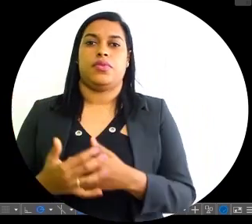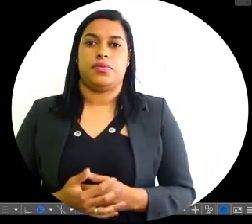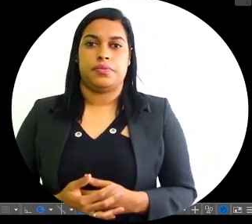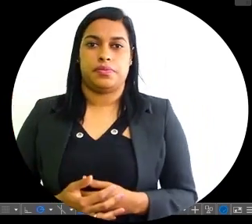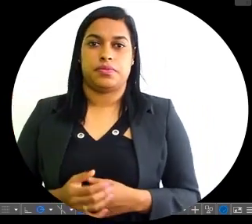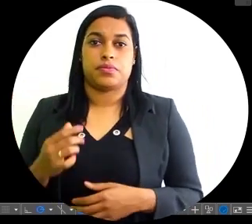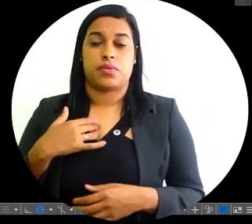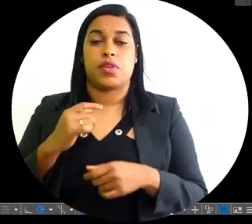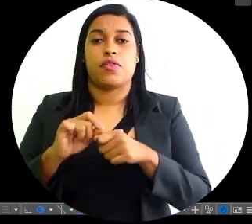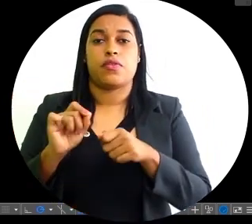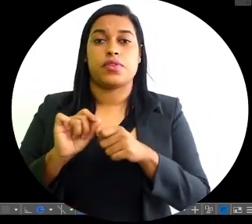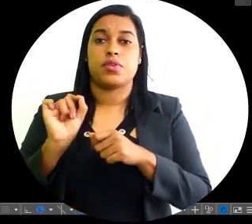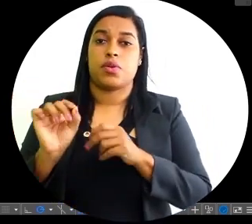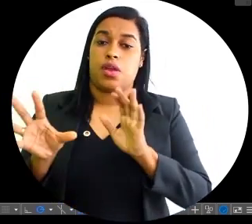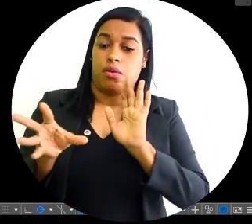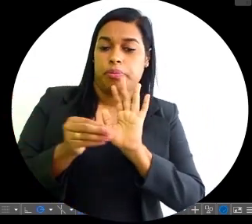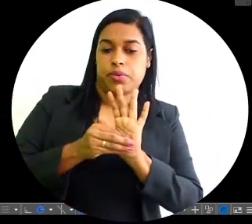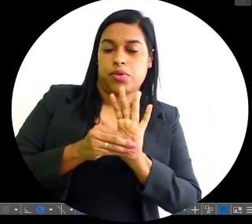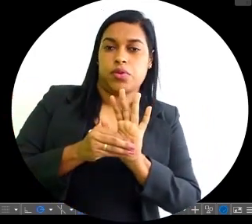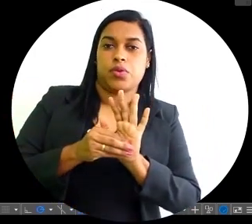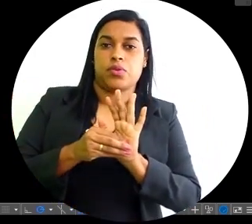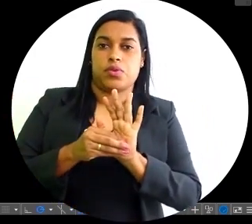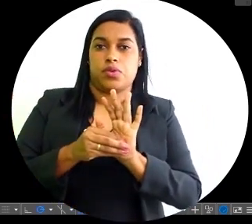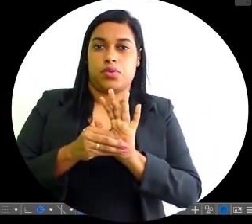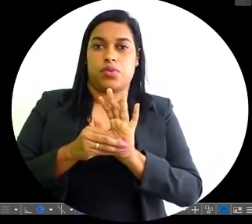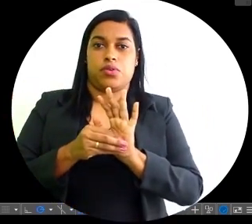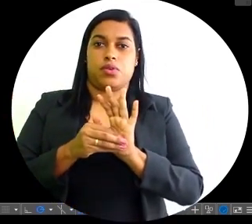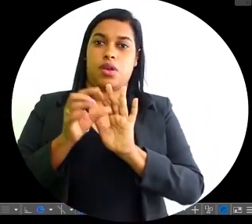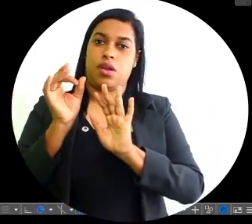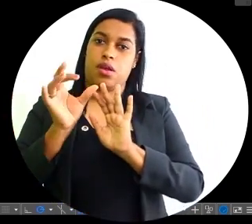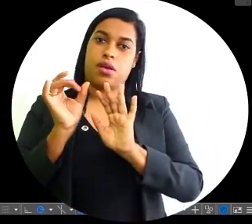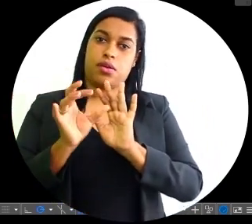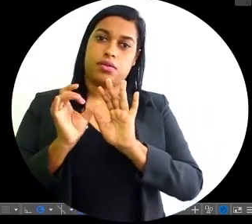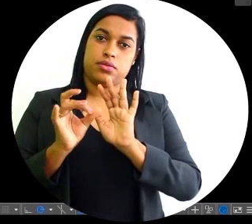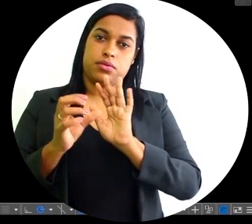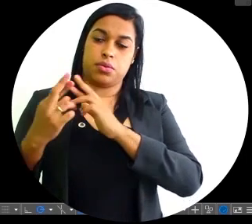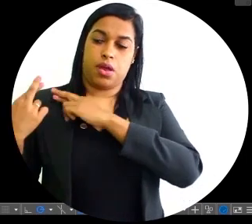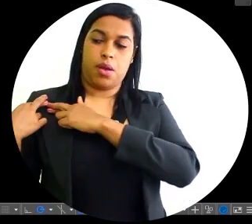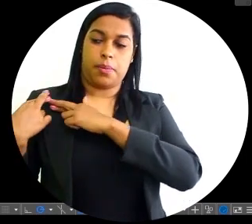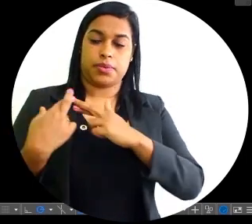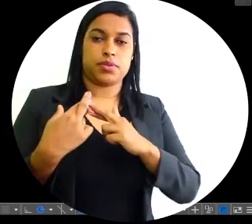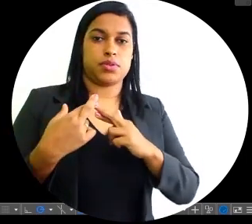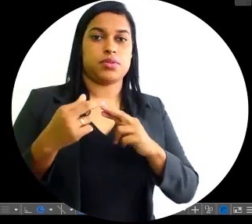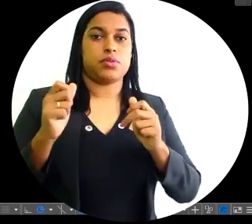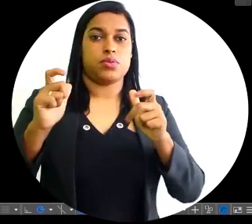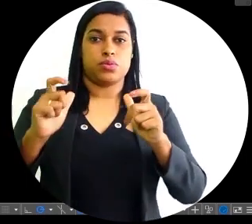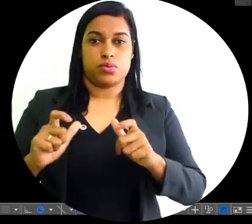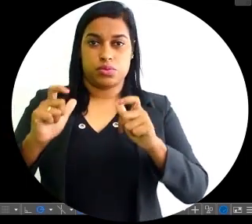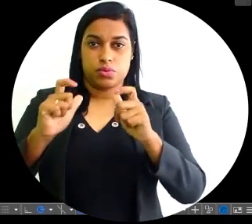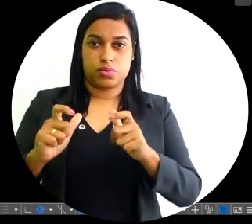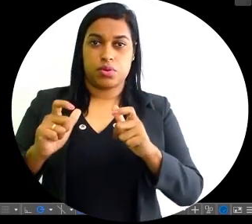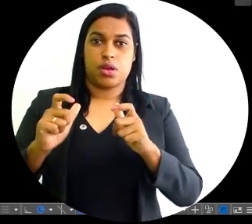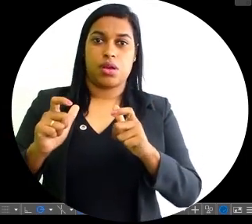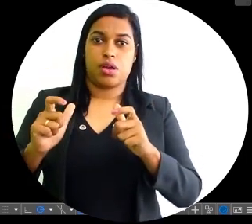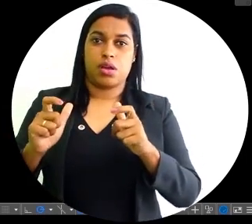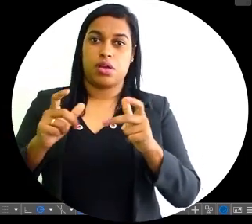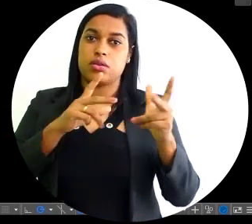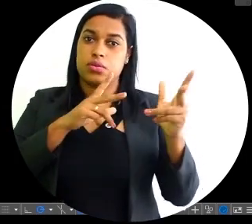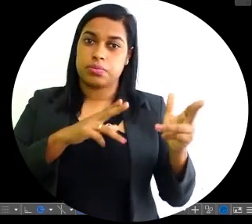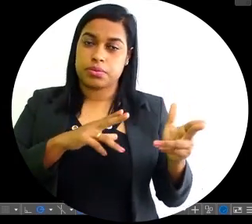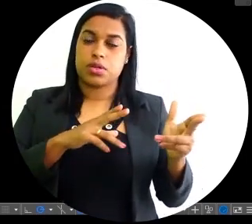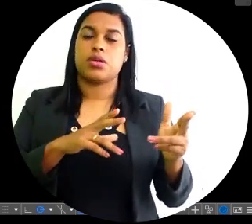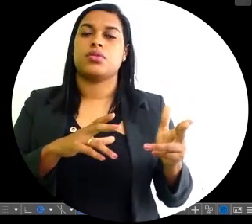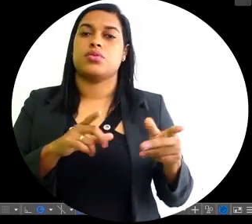vou fazer é colocar esses elementos. Então aqui eu tenho a representação como se fosse de um ambiente, de um quarto. Eu vou